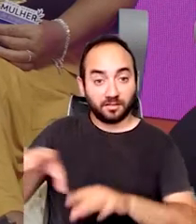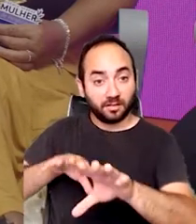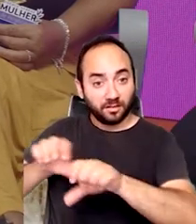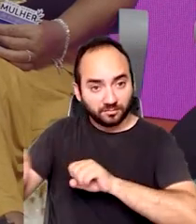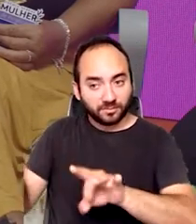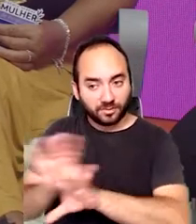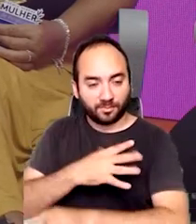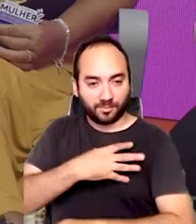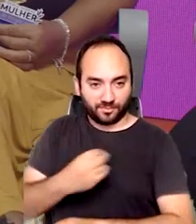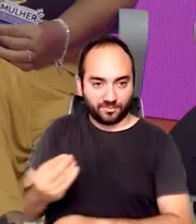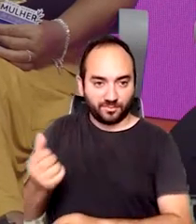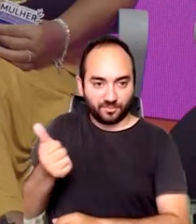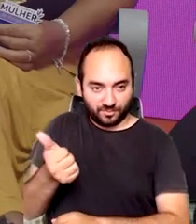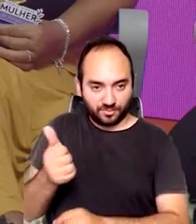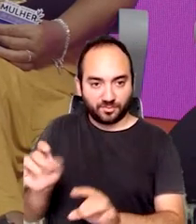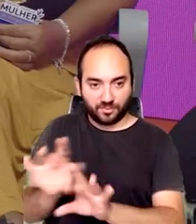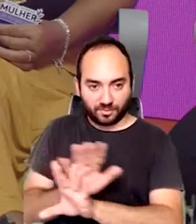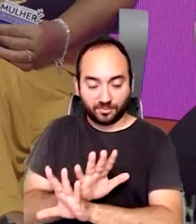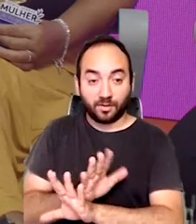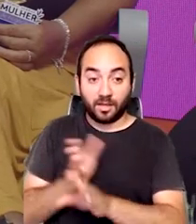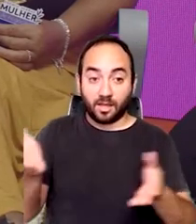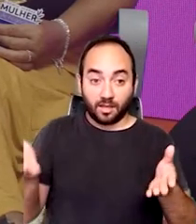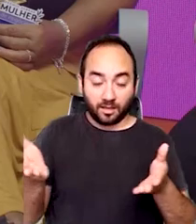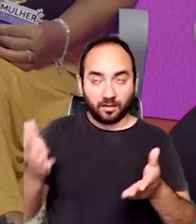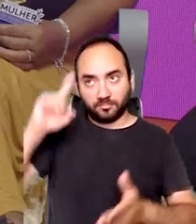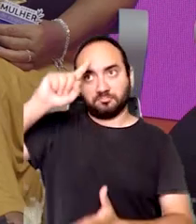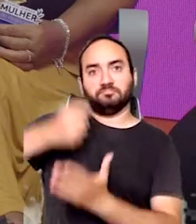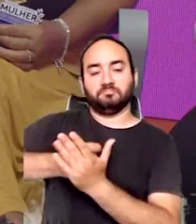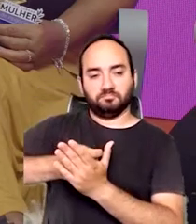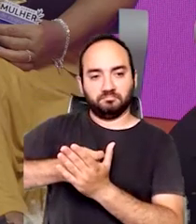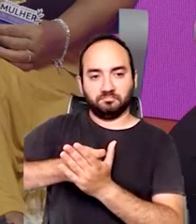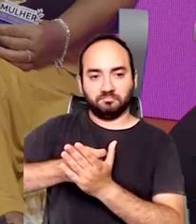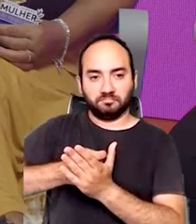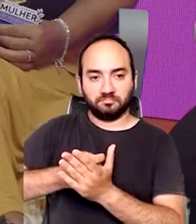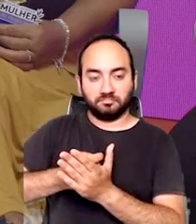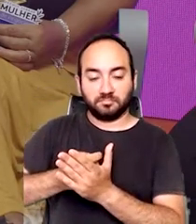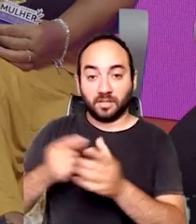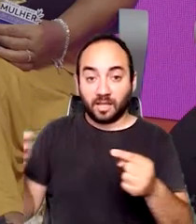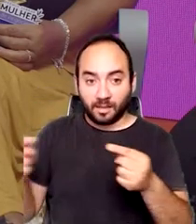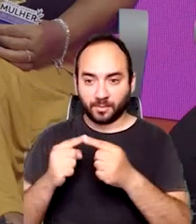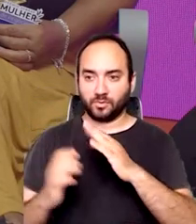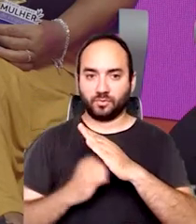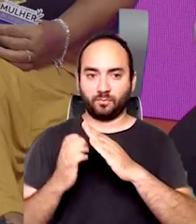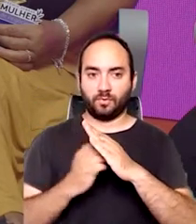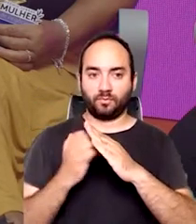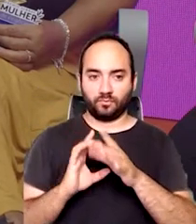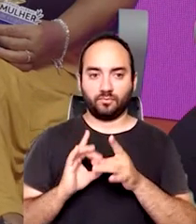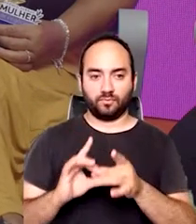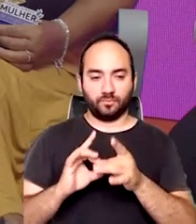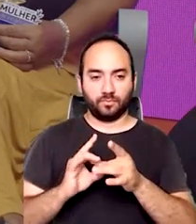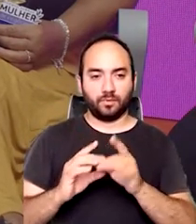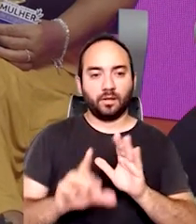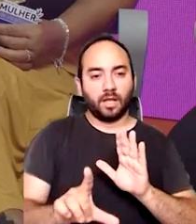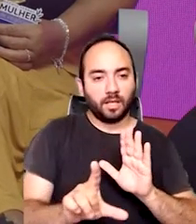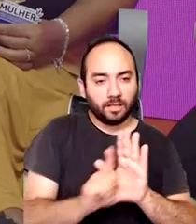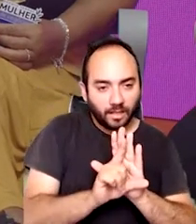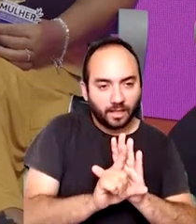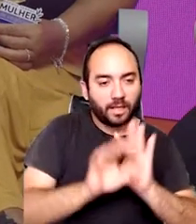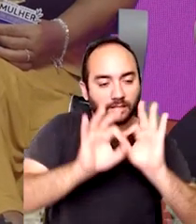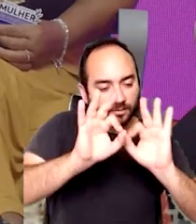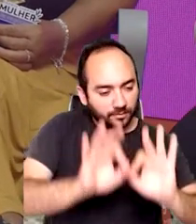Ele formou E aí sim aí tomou tomou um rumo mais de uma empresa né a ele foi